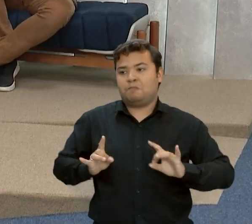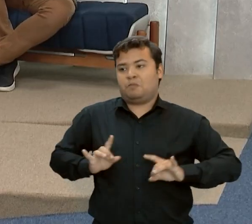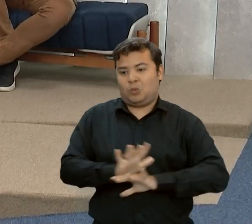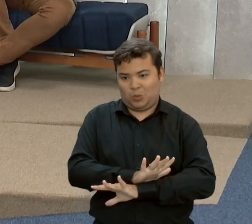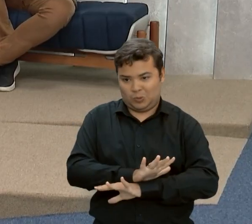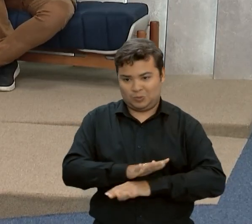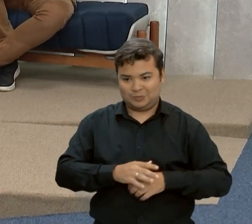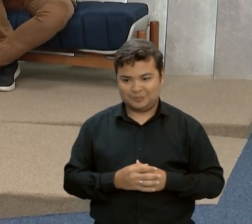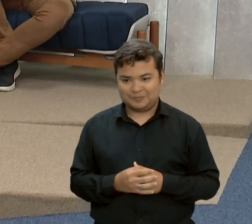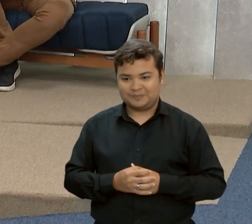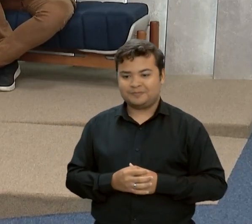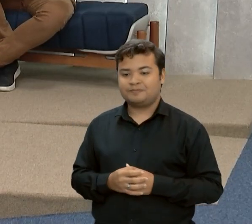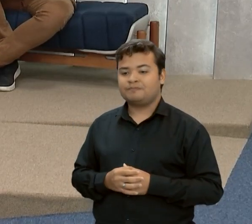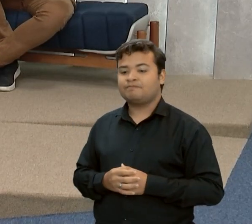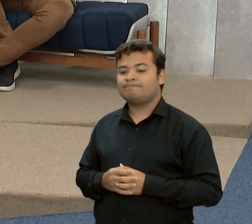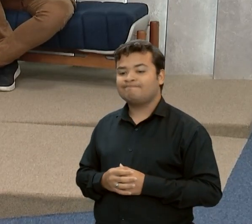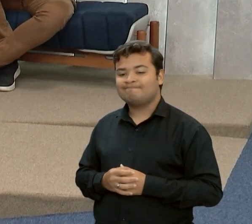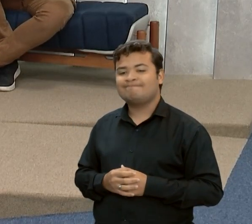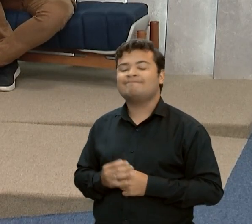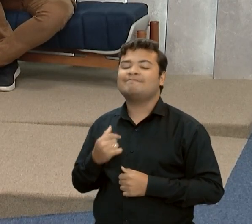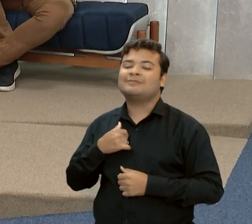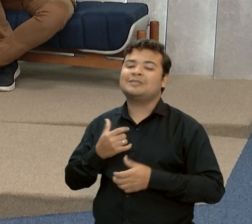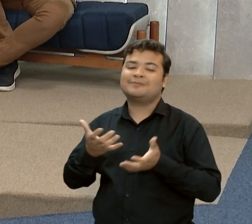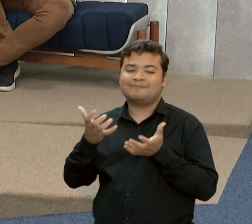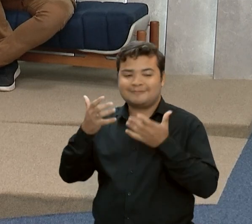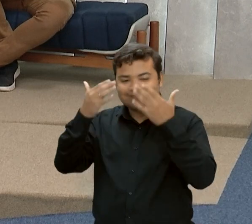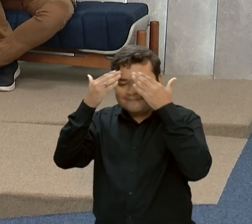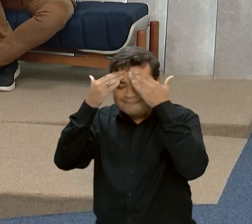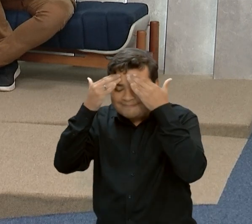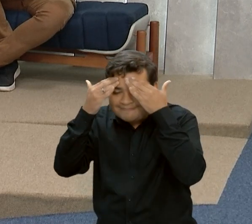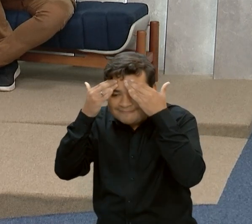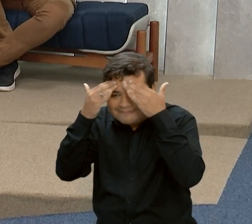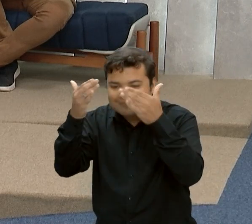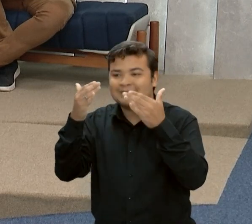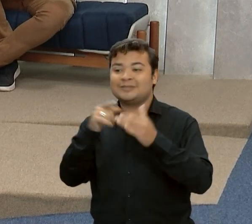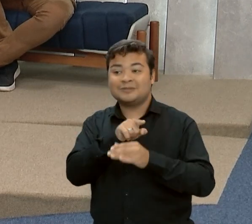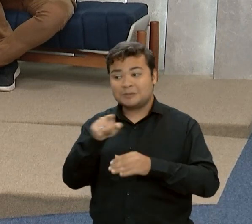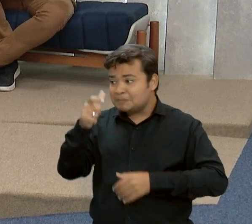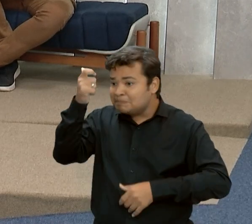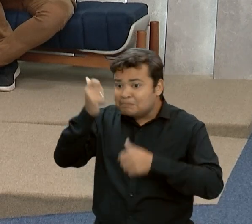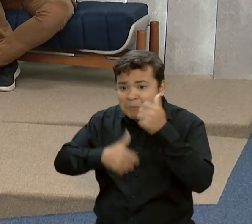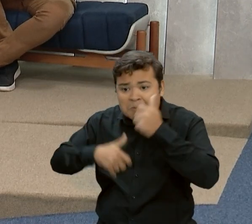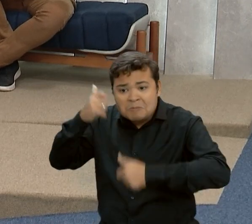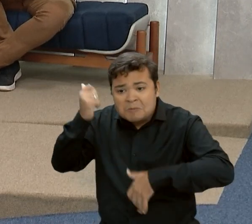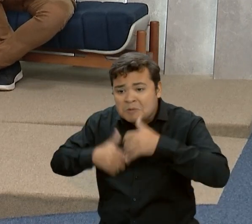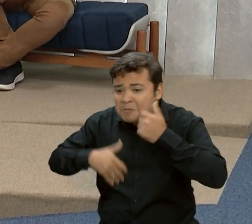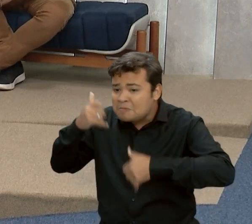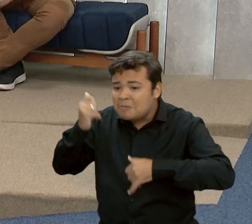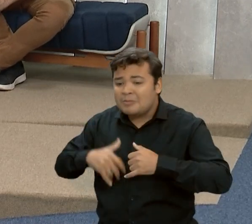né? Olha, eu já quero agradecê-los aqui por essa aula de